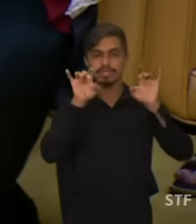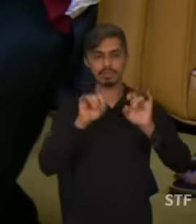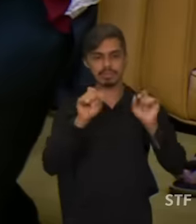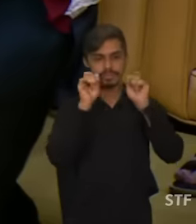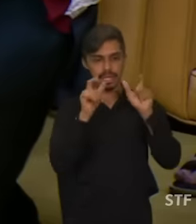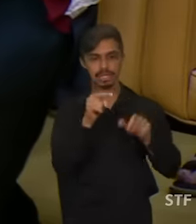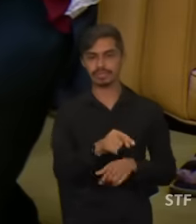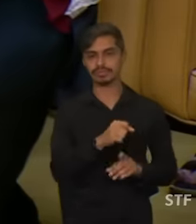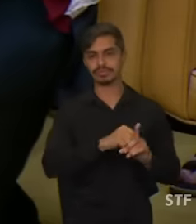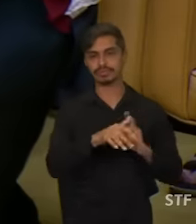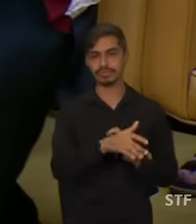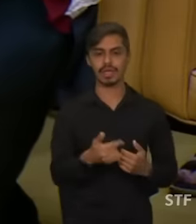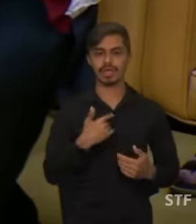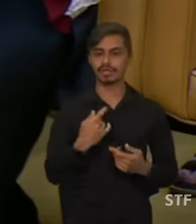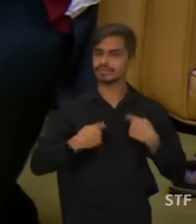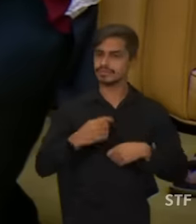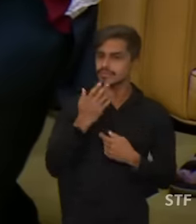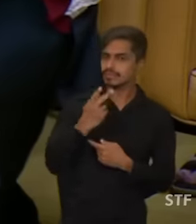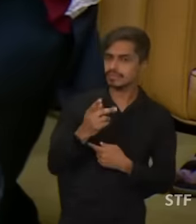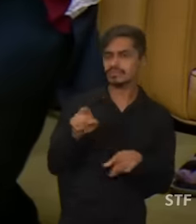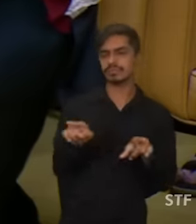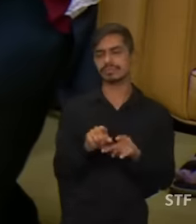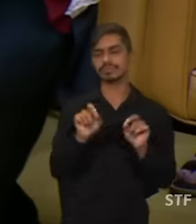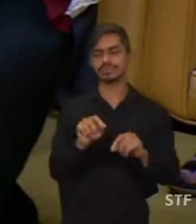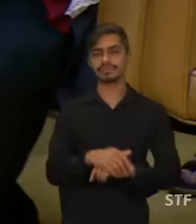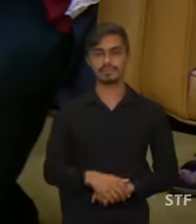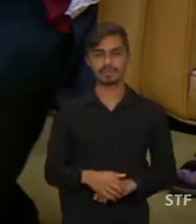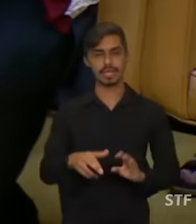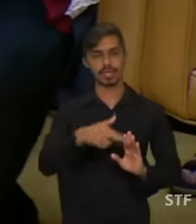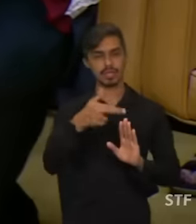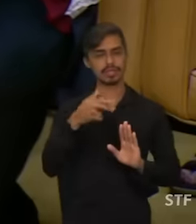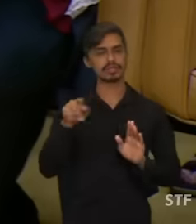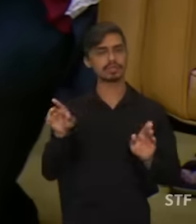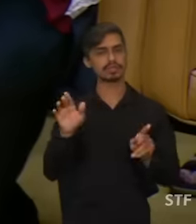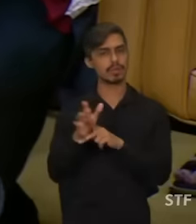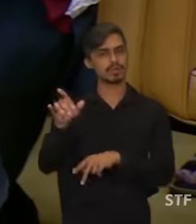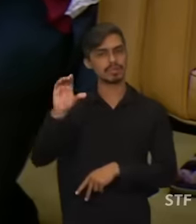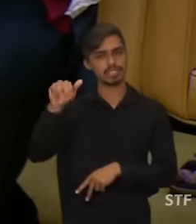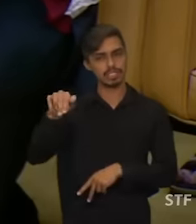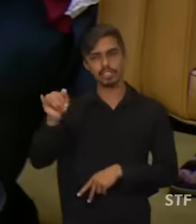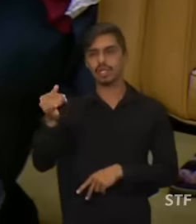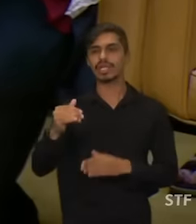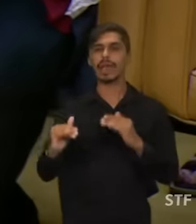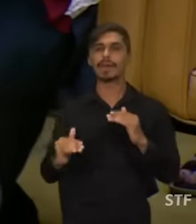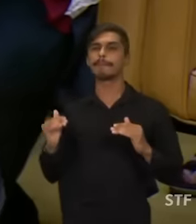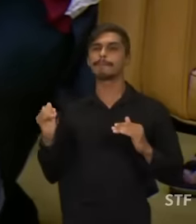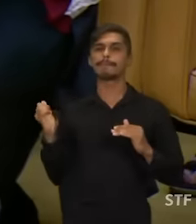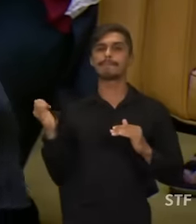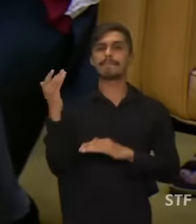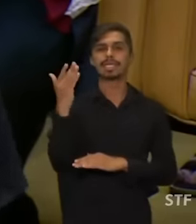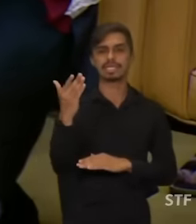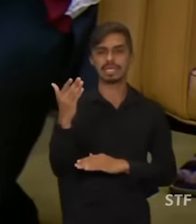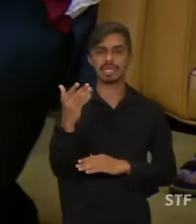sociedade. Eu devo notar também, excelências, que a resolução do CNJ ela extrapola o âmbito